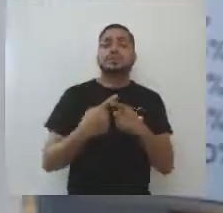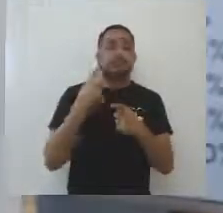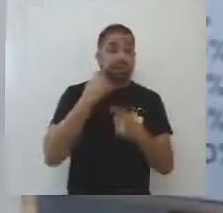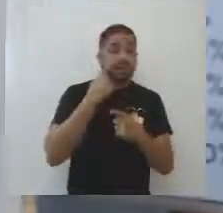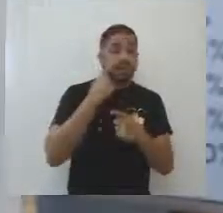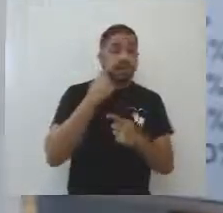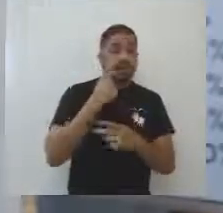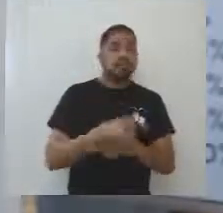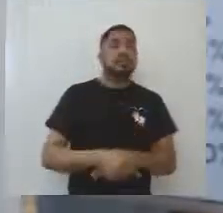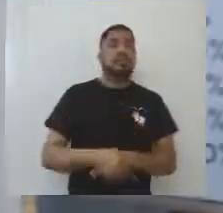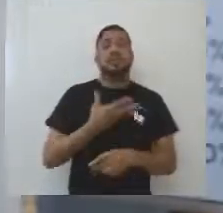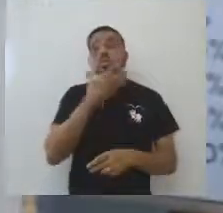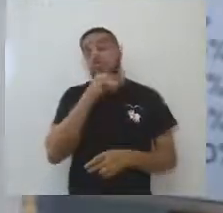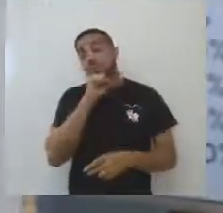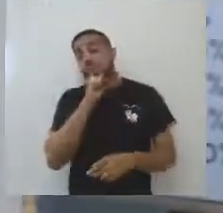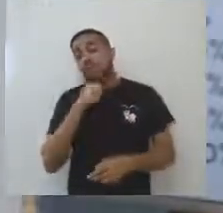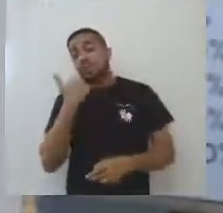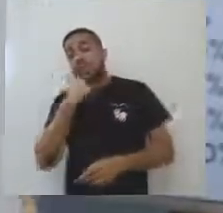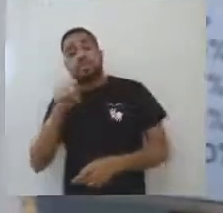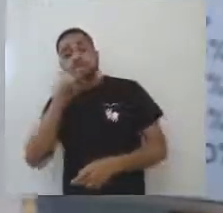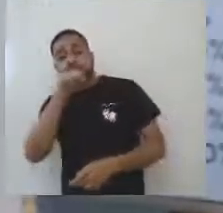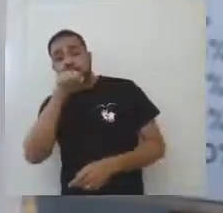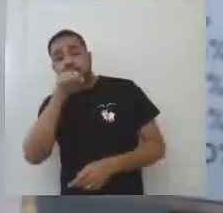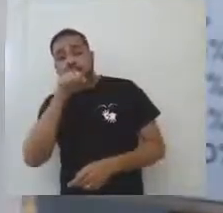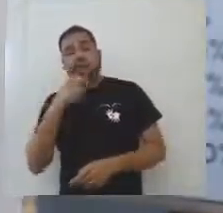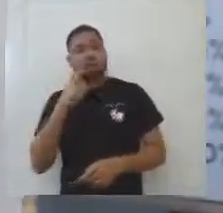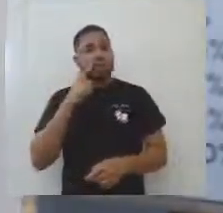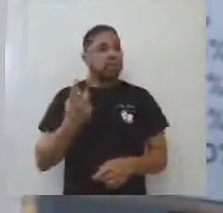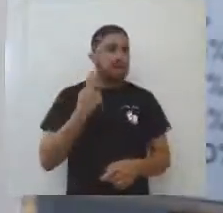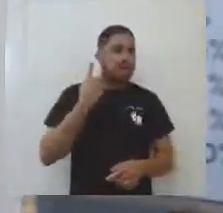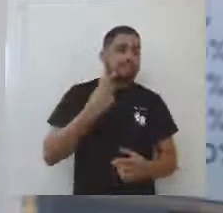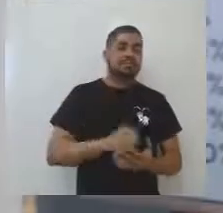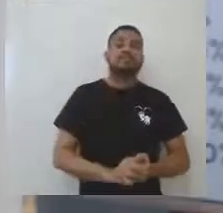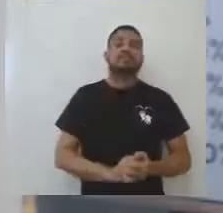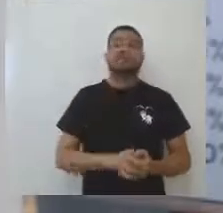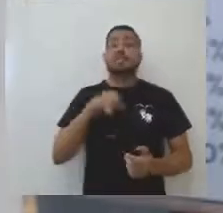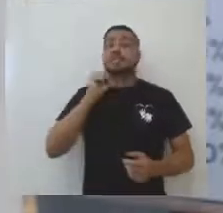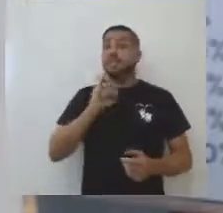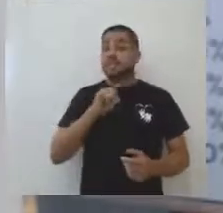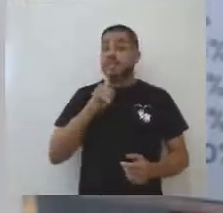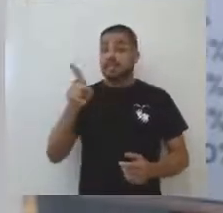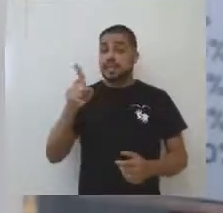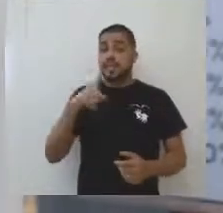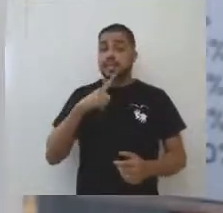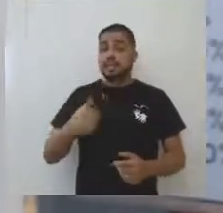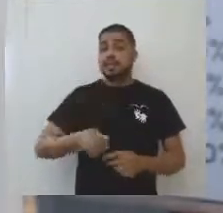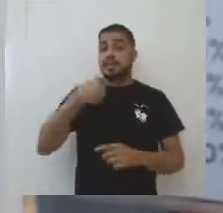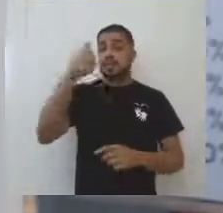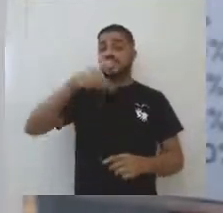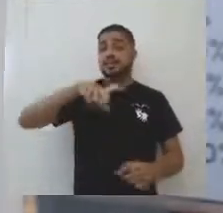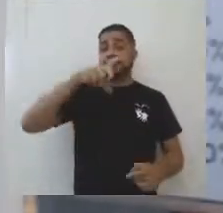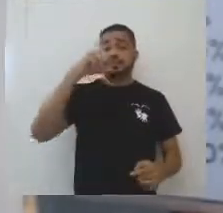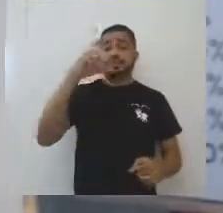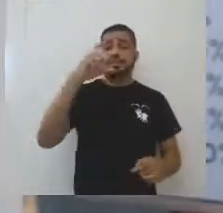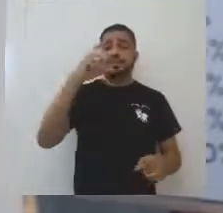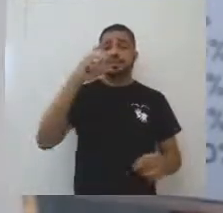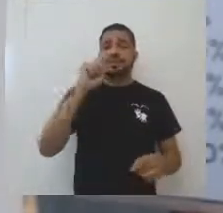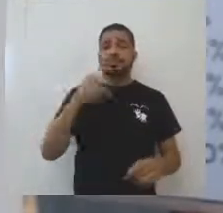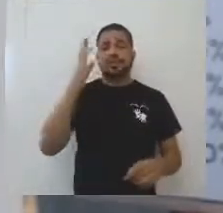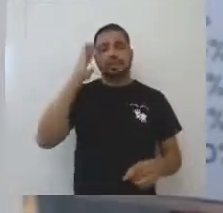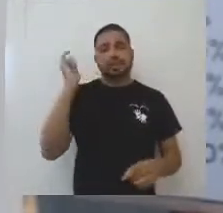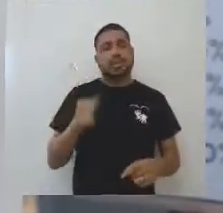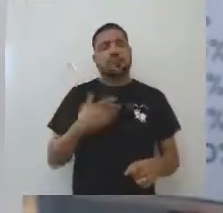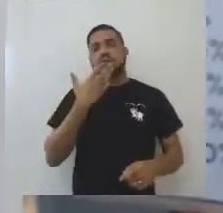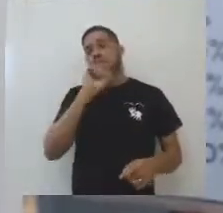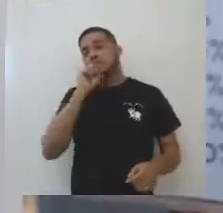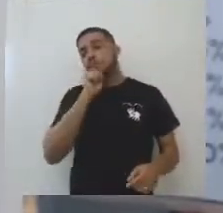Mostrinho um do pai e outro da mãe. Aí olha pra cá. Se esse cara tem um azão e tu sabe que o